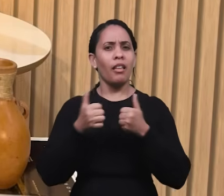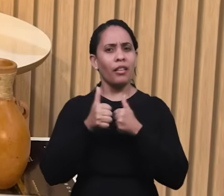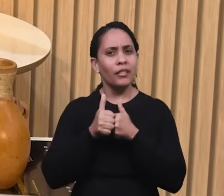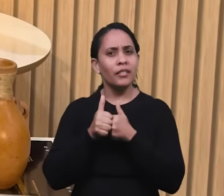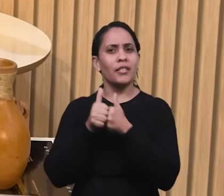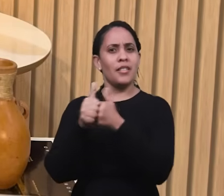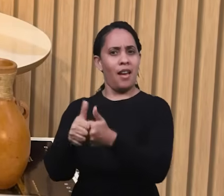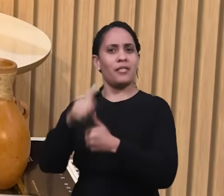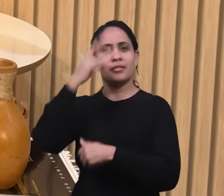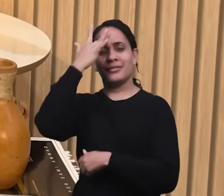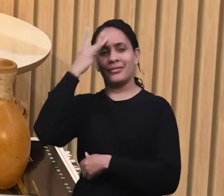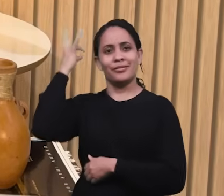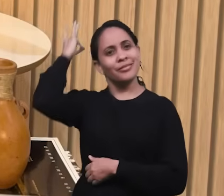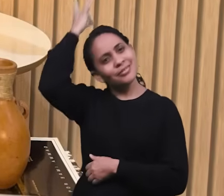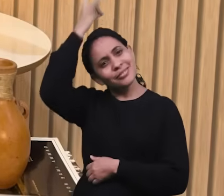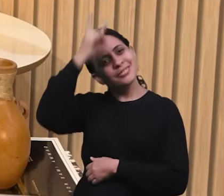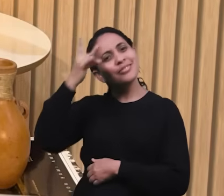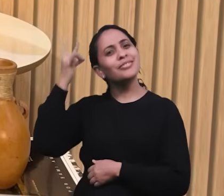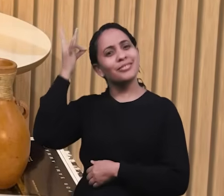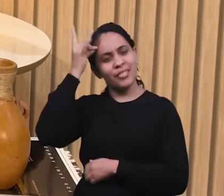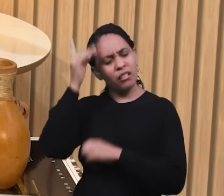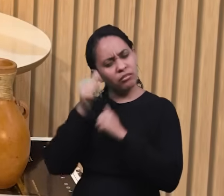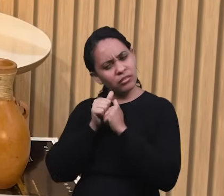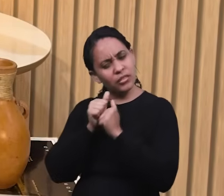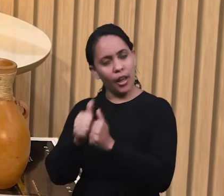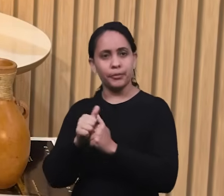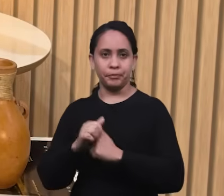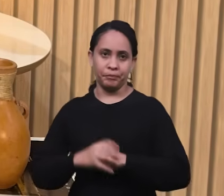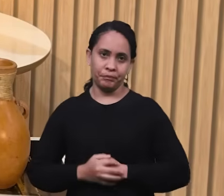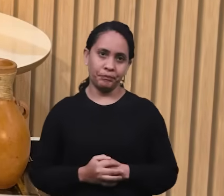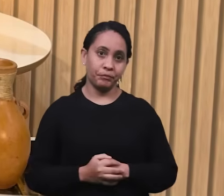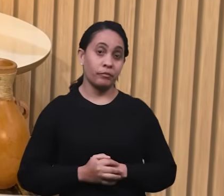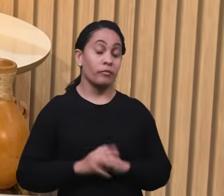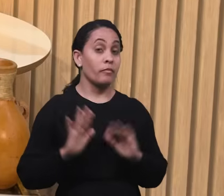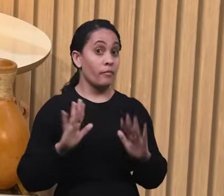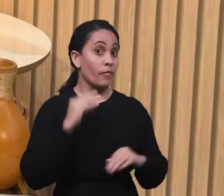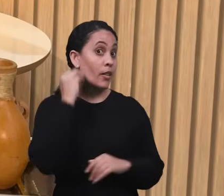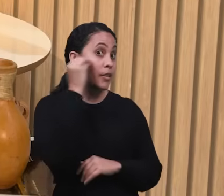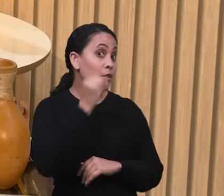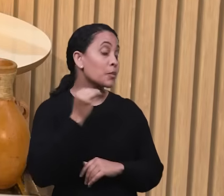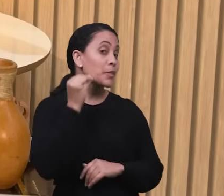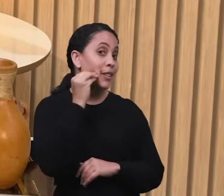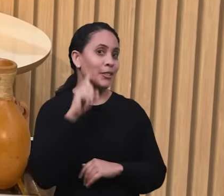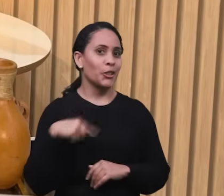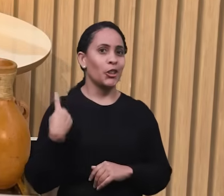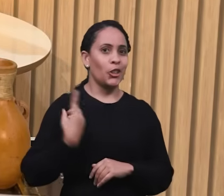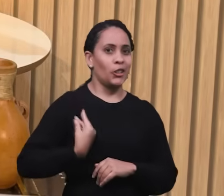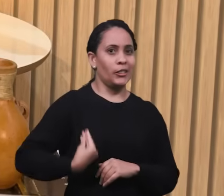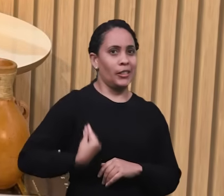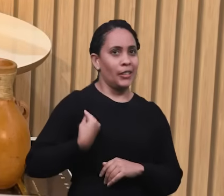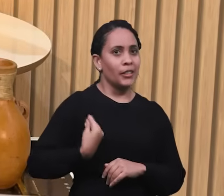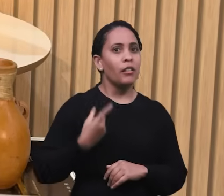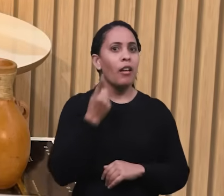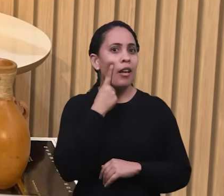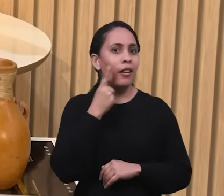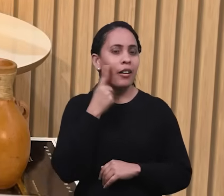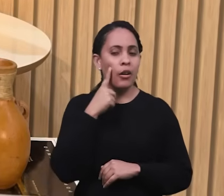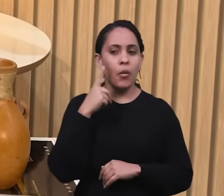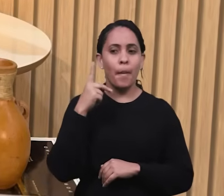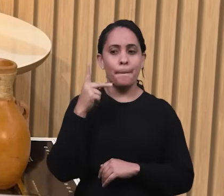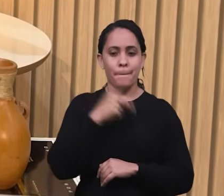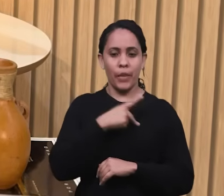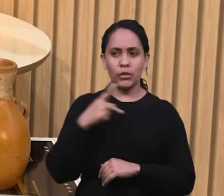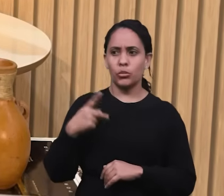Santo, dirigidos pelo Espírito Santo. E essa experiência nossa tem chamado a atenção de pastores do mundo